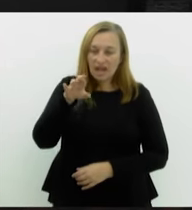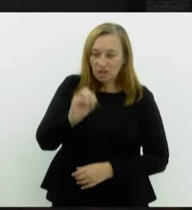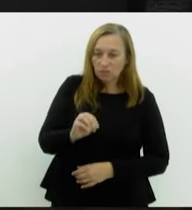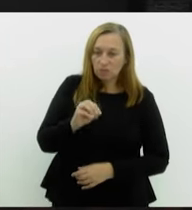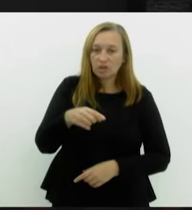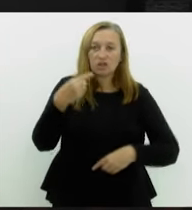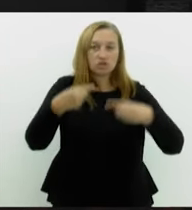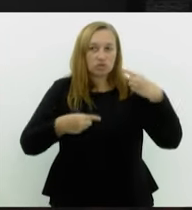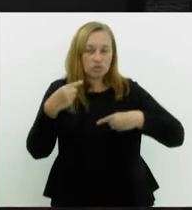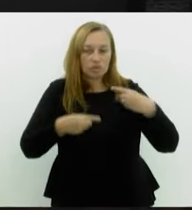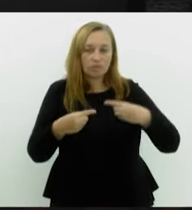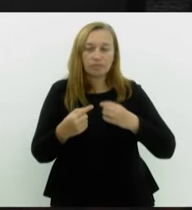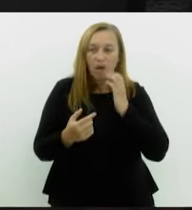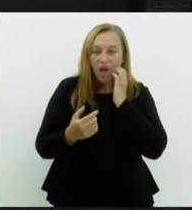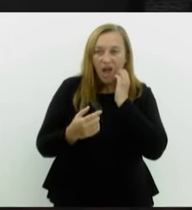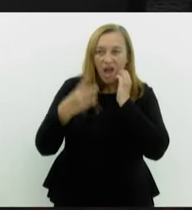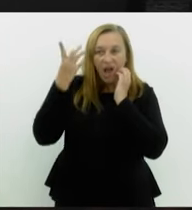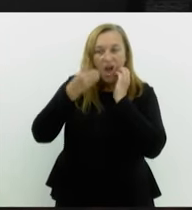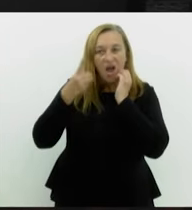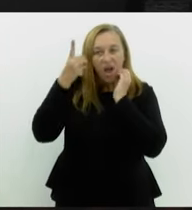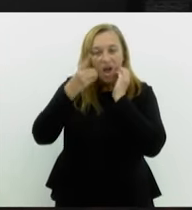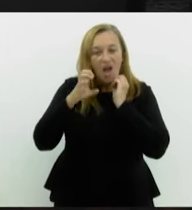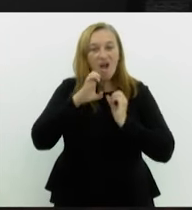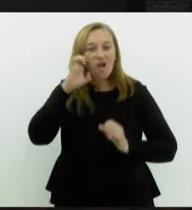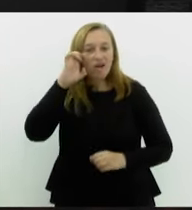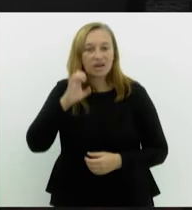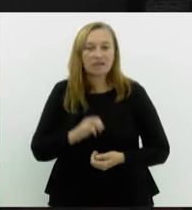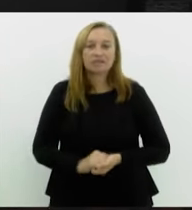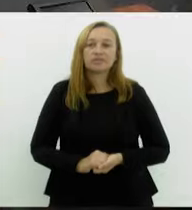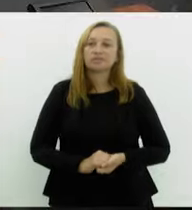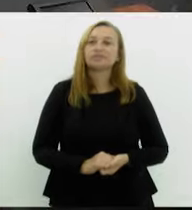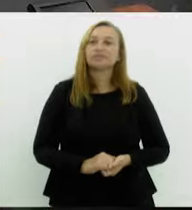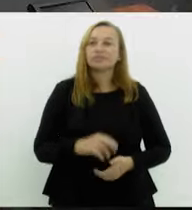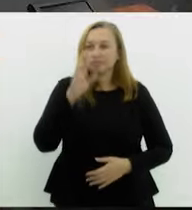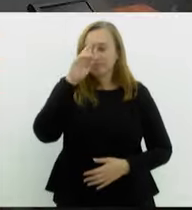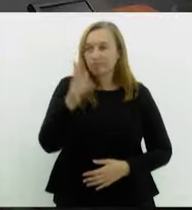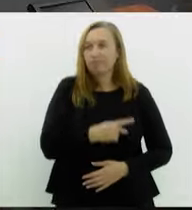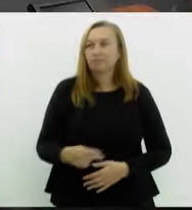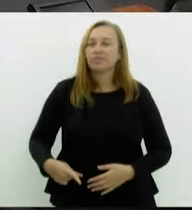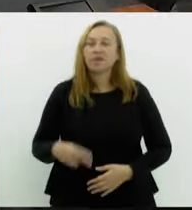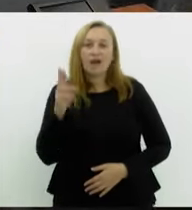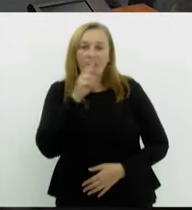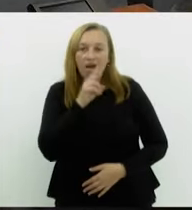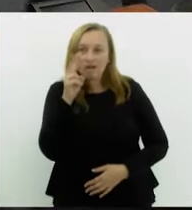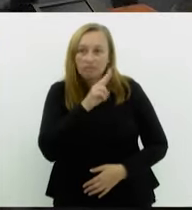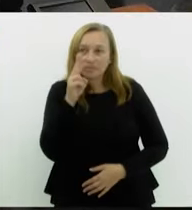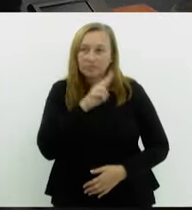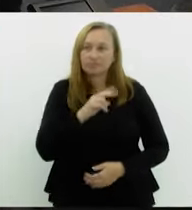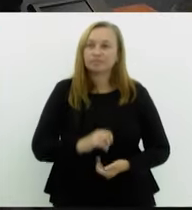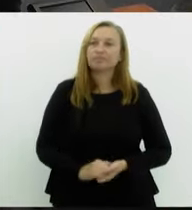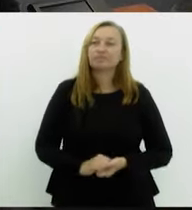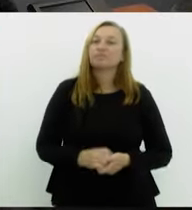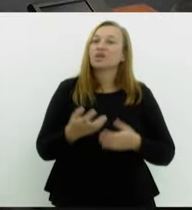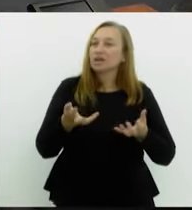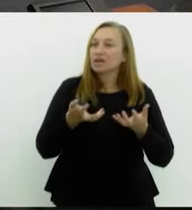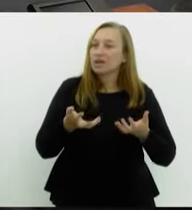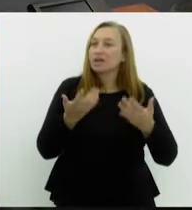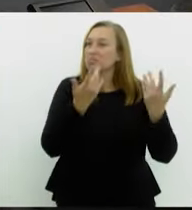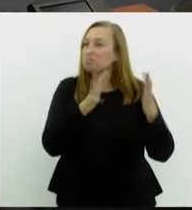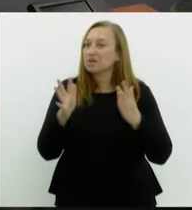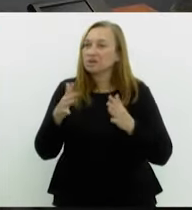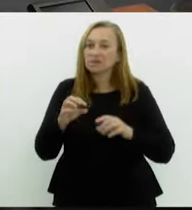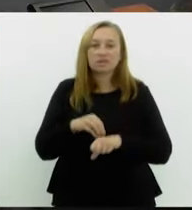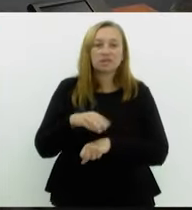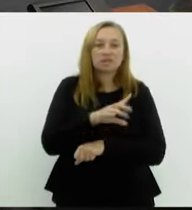discussão, para discutir, deputada Érica Takimoto. Presidente, rapidamente, eu queria elogiar a